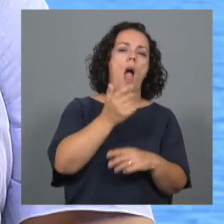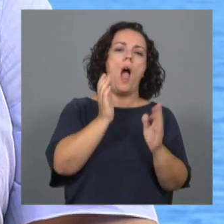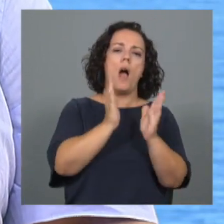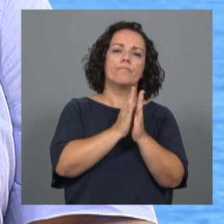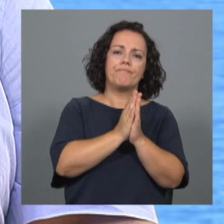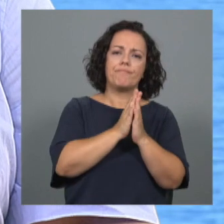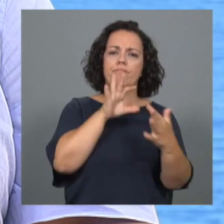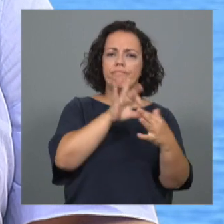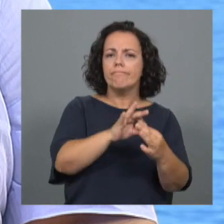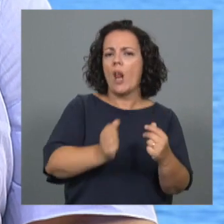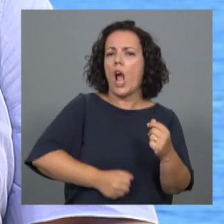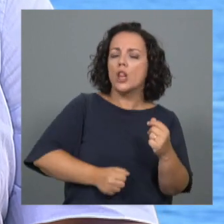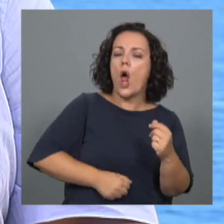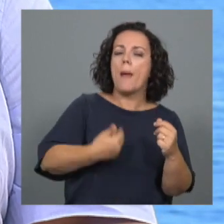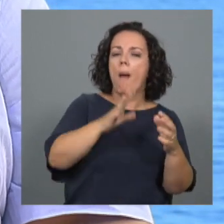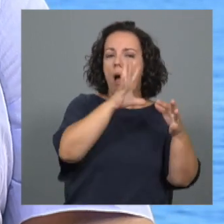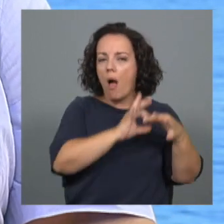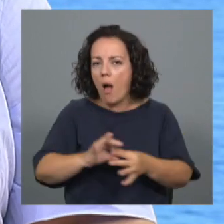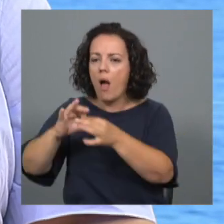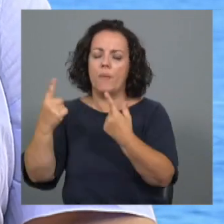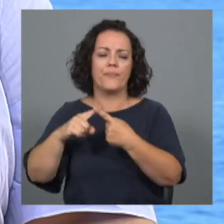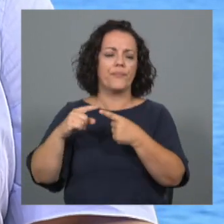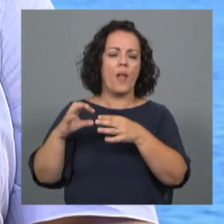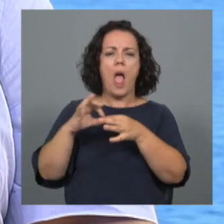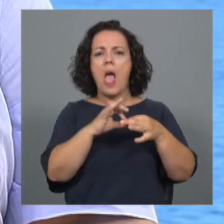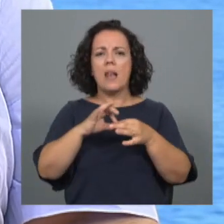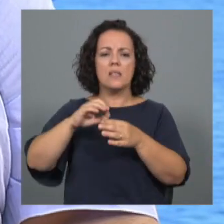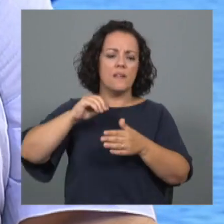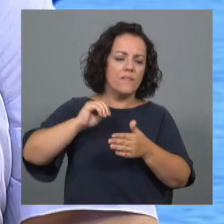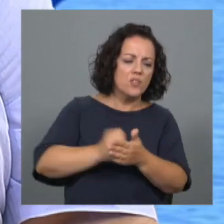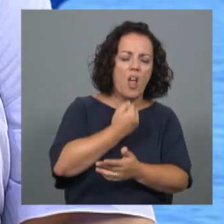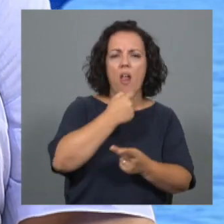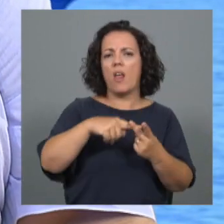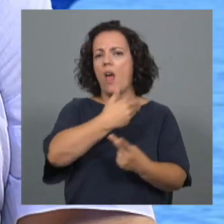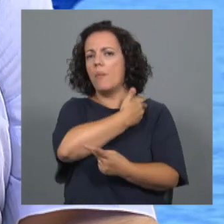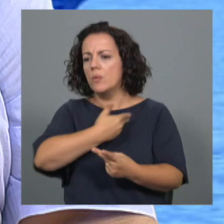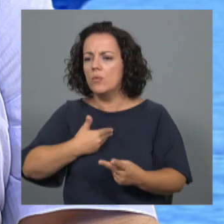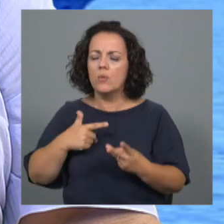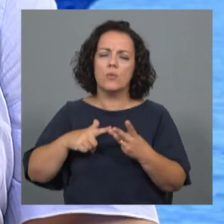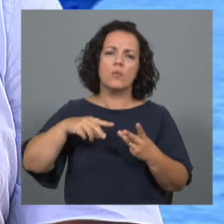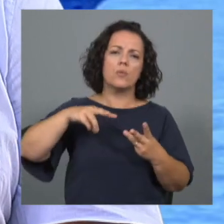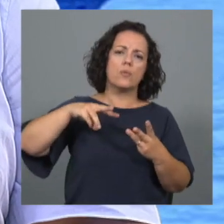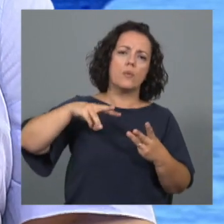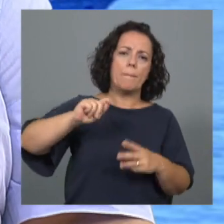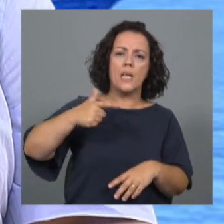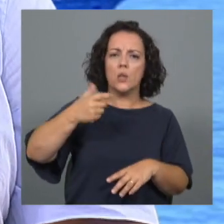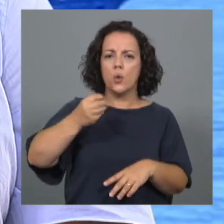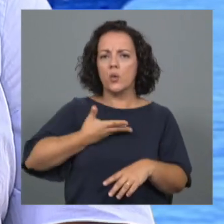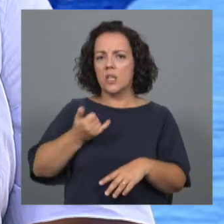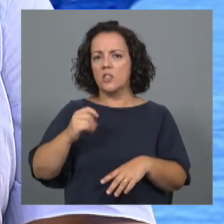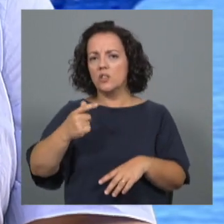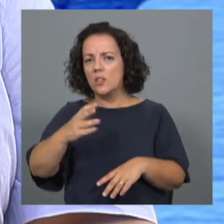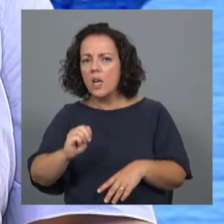temos evangélicos, da Aliança Evangélica, irmãos presbiterianos, batistas, metodistas, acabamos por ter essa